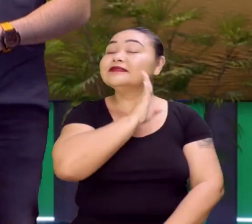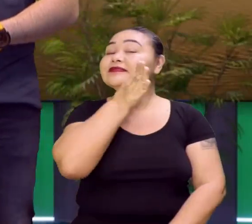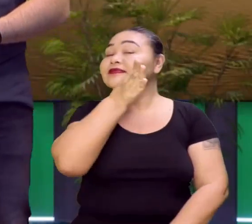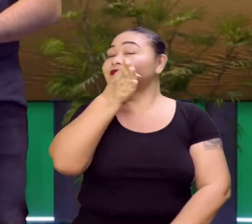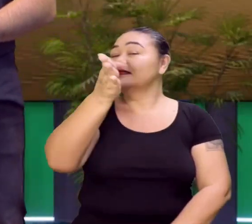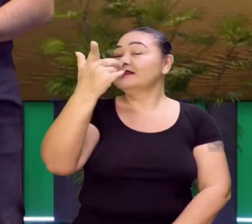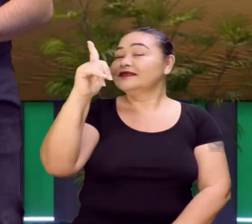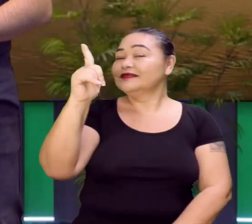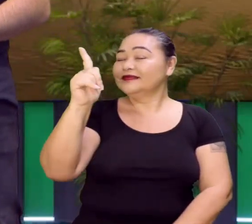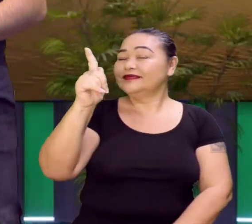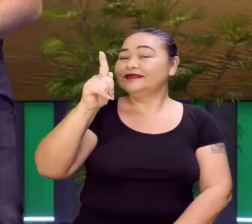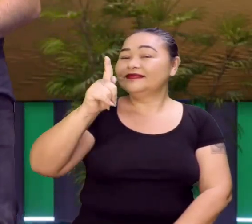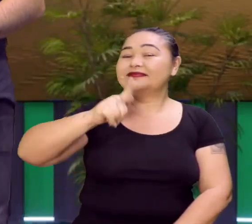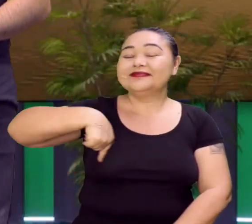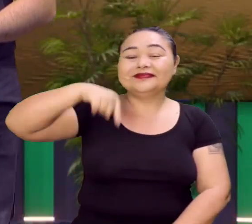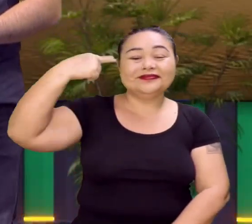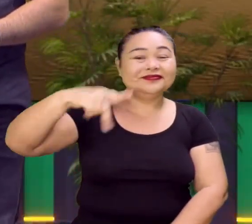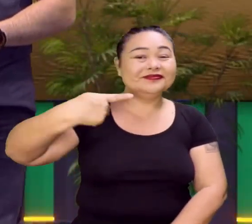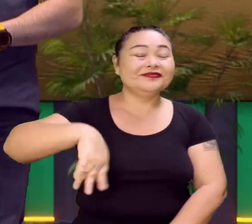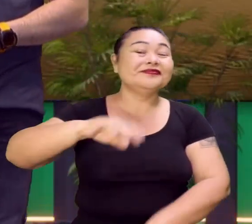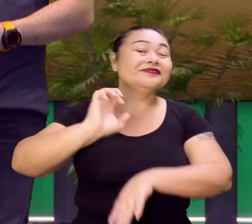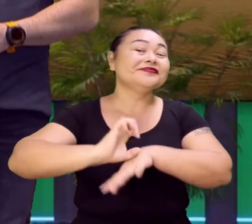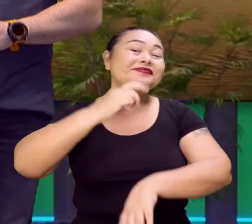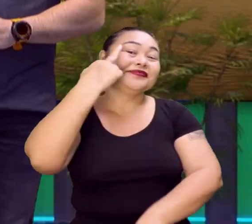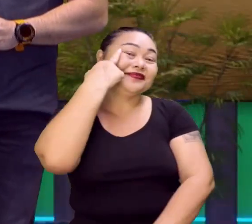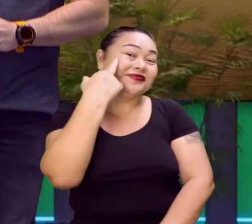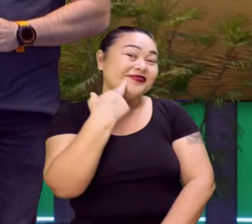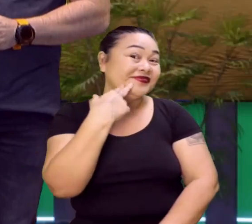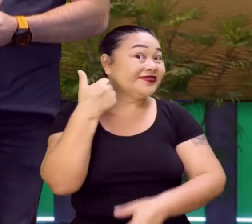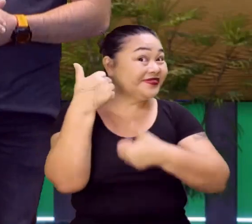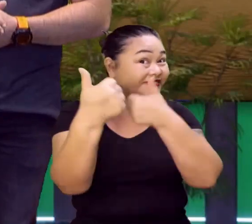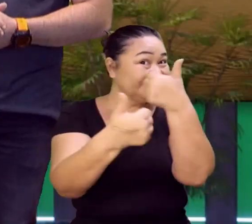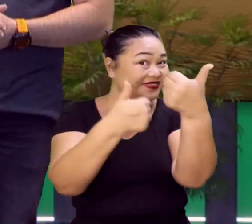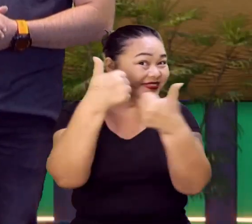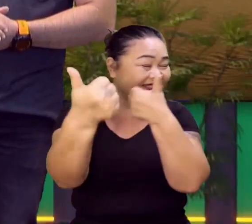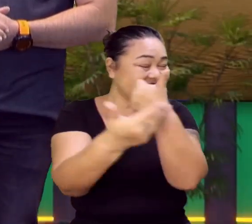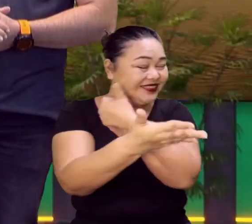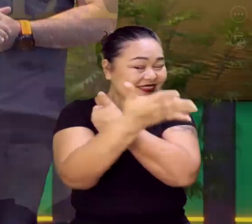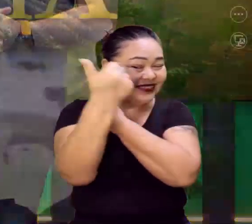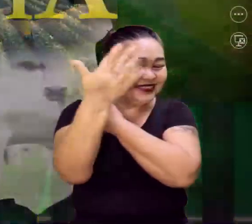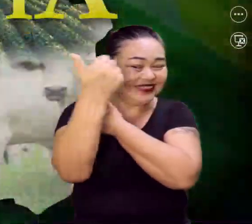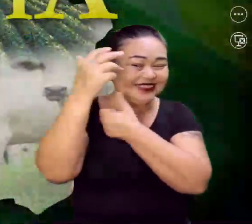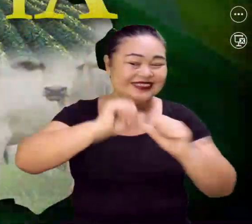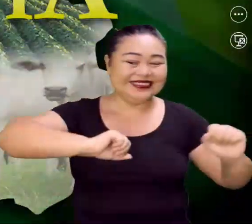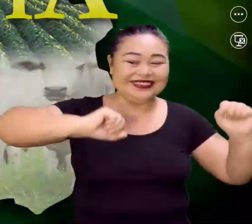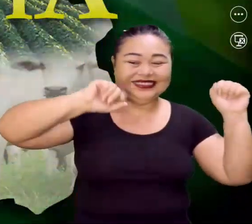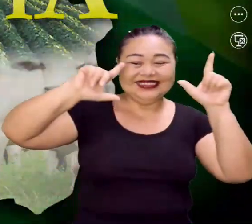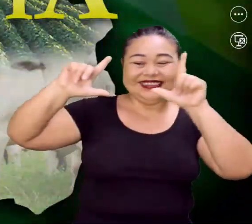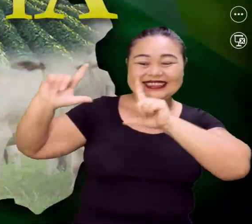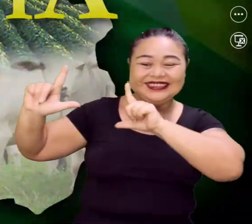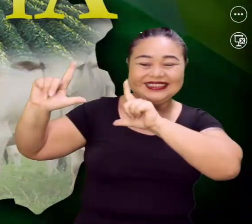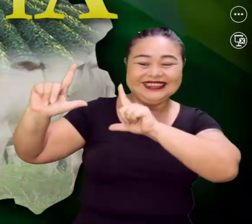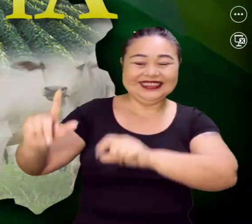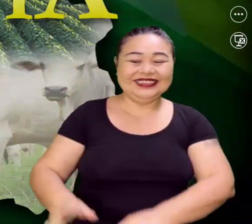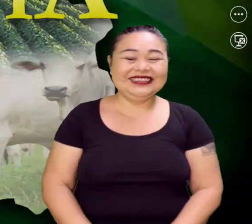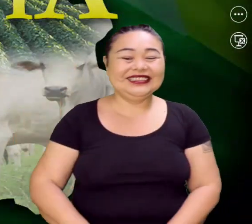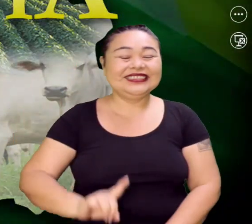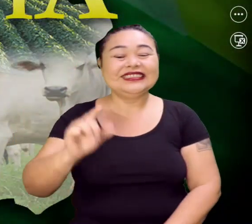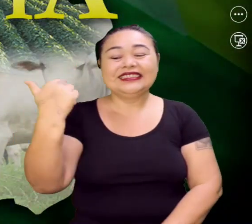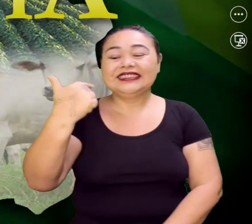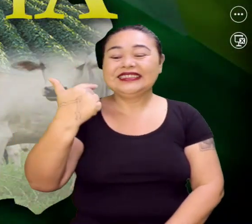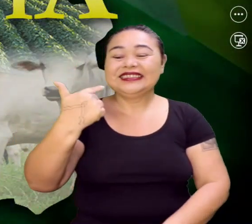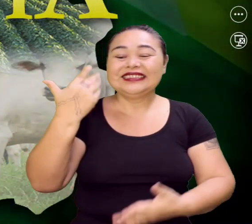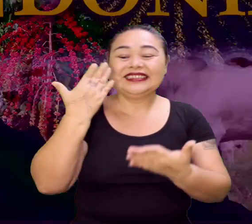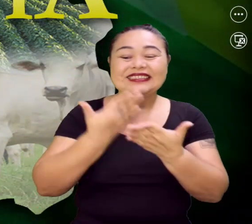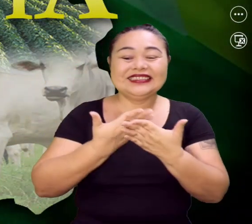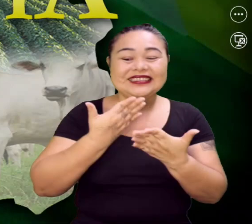jornada geográfica daqui do nosso estado de Rondônia. Beleza? Vamos lá no quadro. É a nossa segunda aula, né,